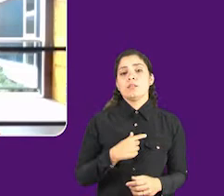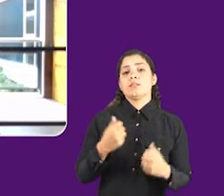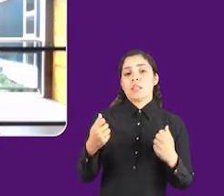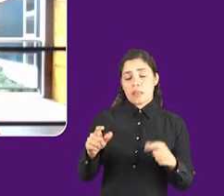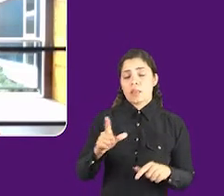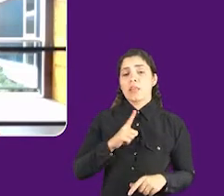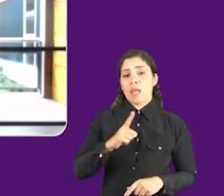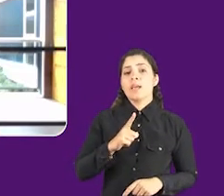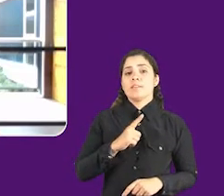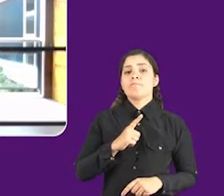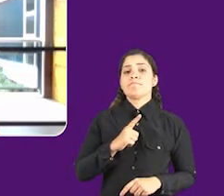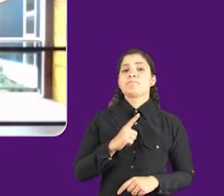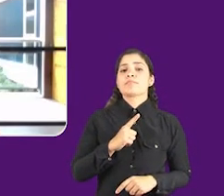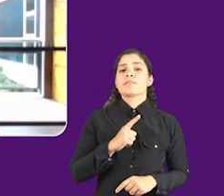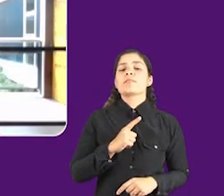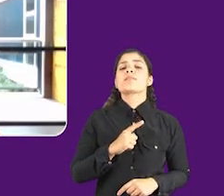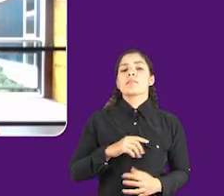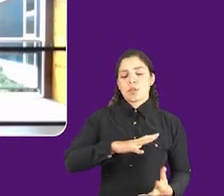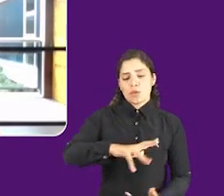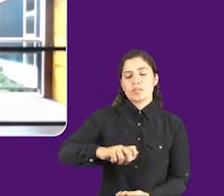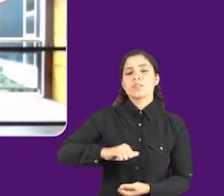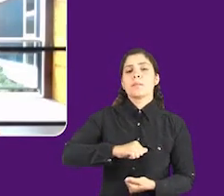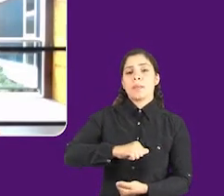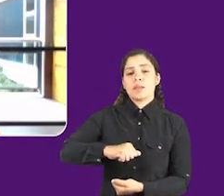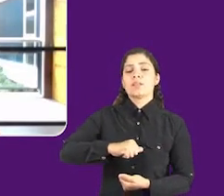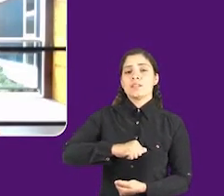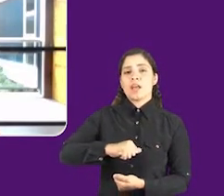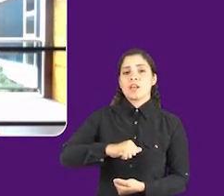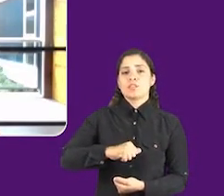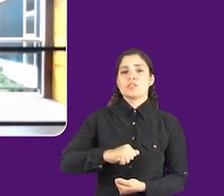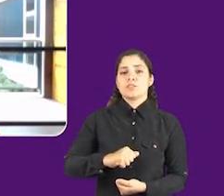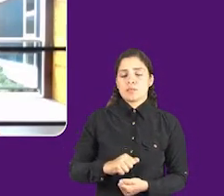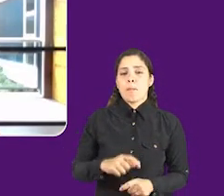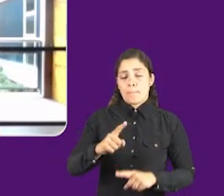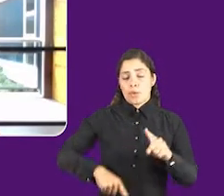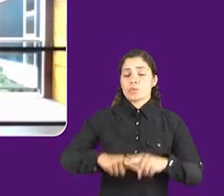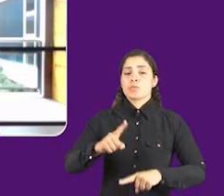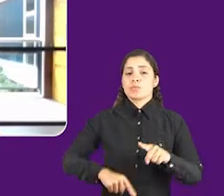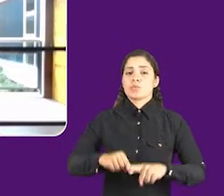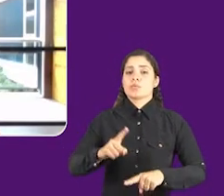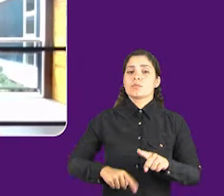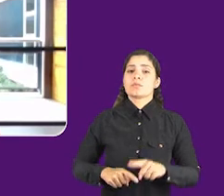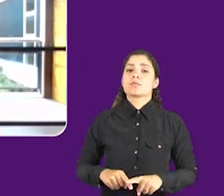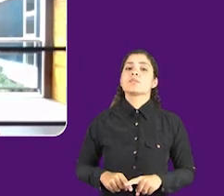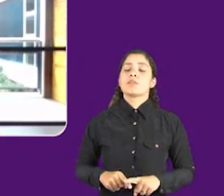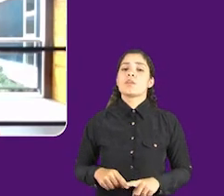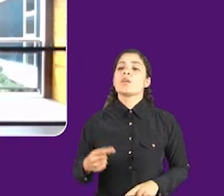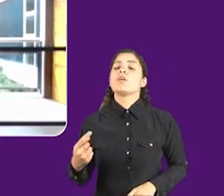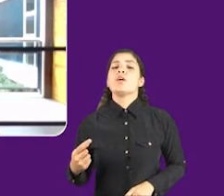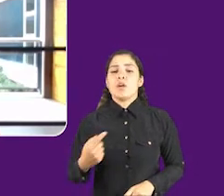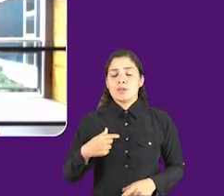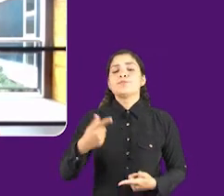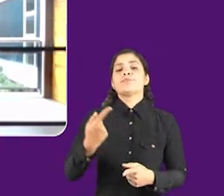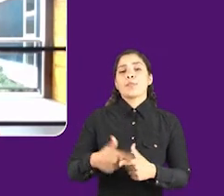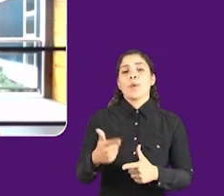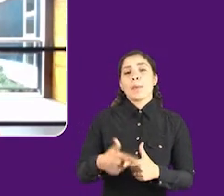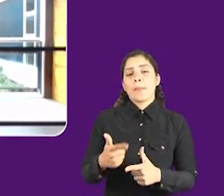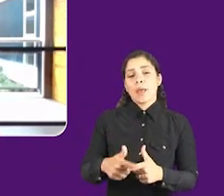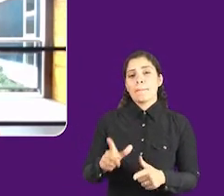adoção seus produtos e temos um problema um convite a que justamente